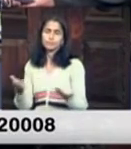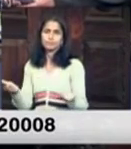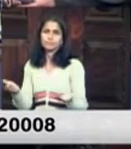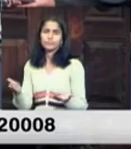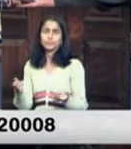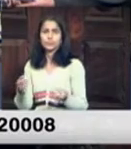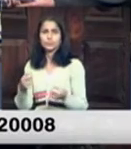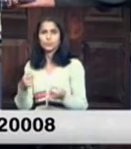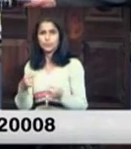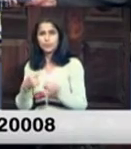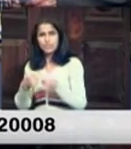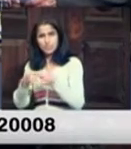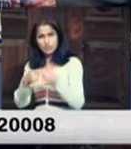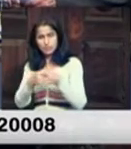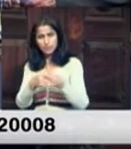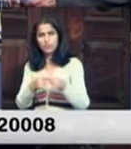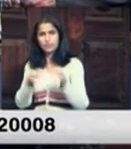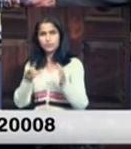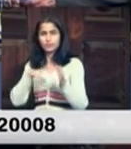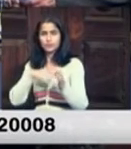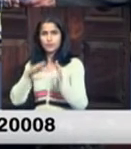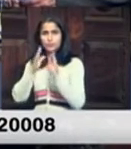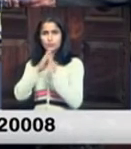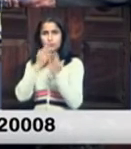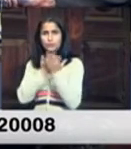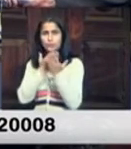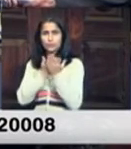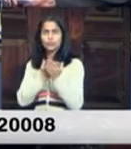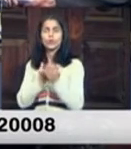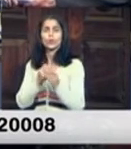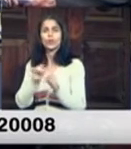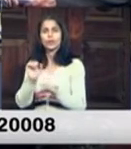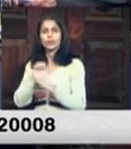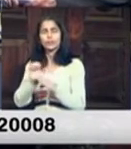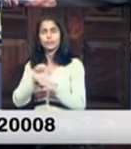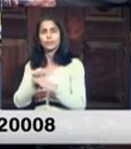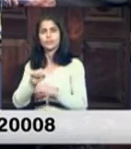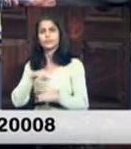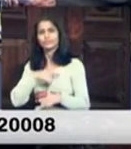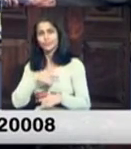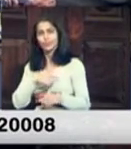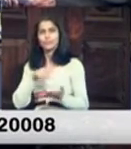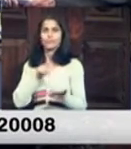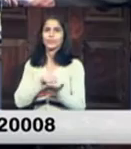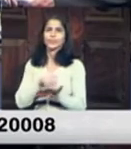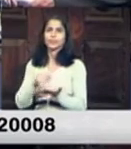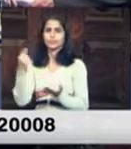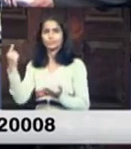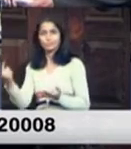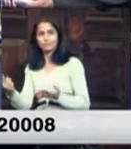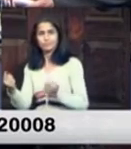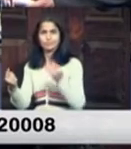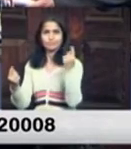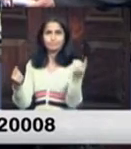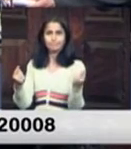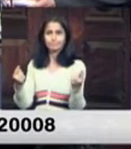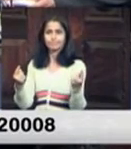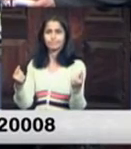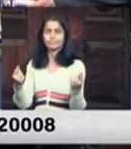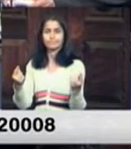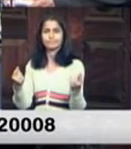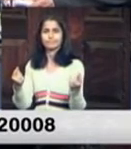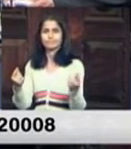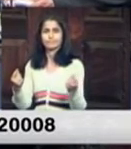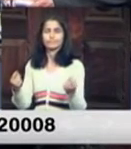um município onde tem várias escolas estaduais, tem duas realidades. Então, a violência que